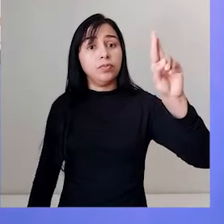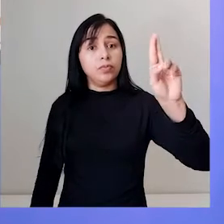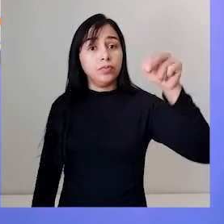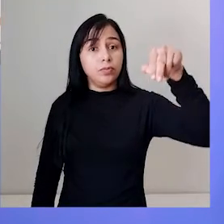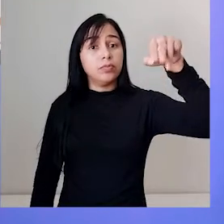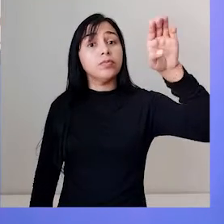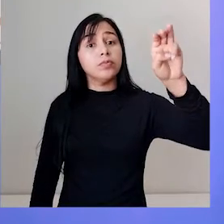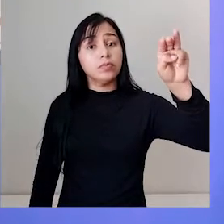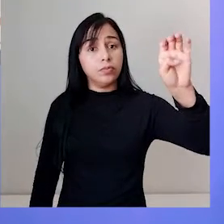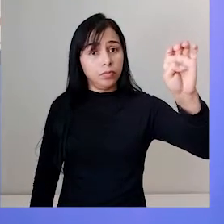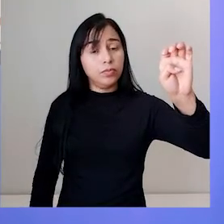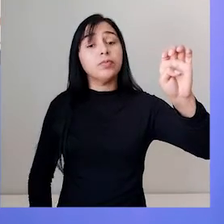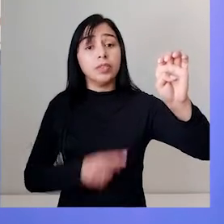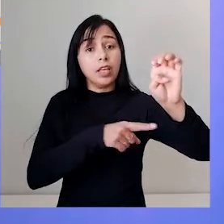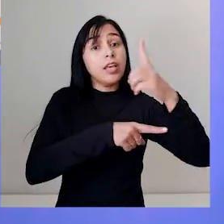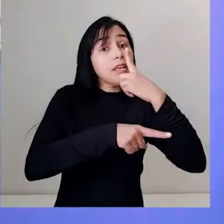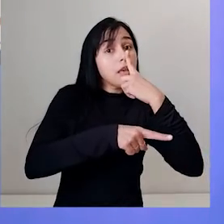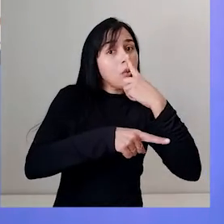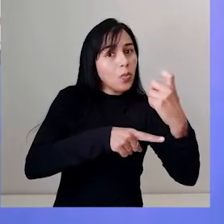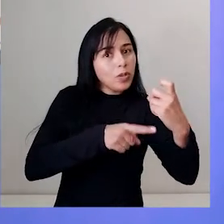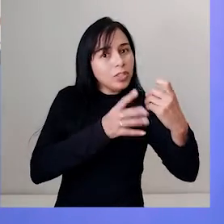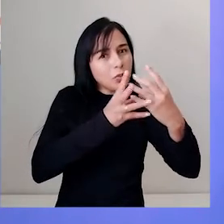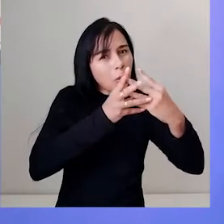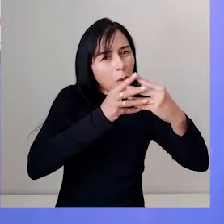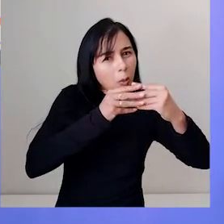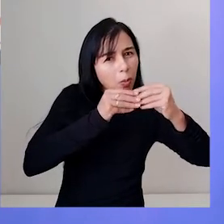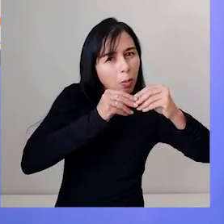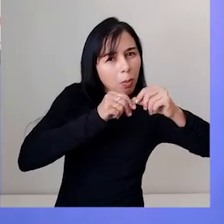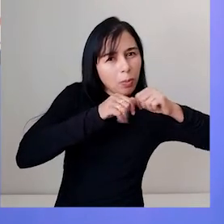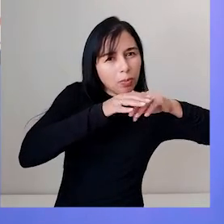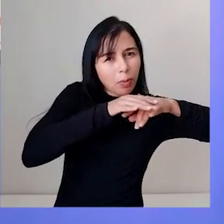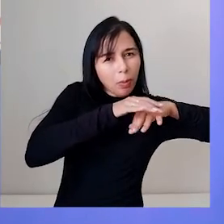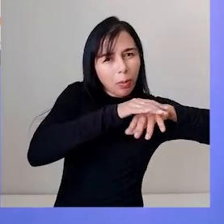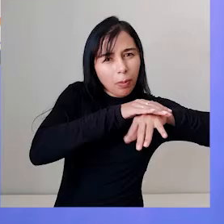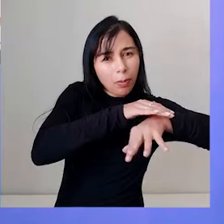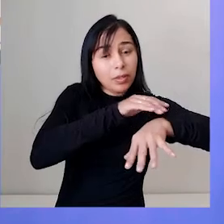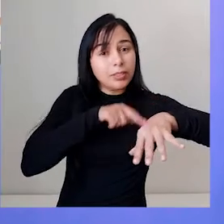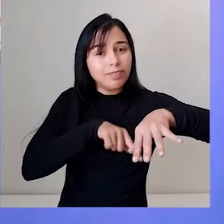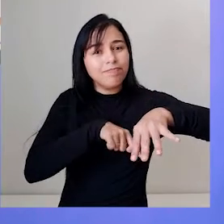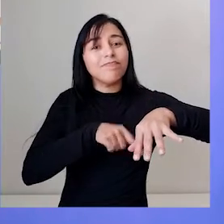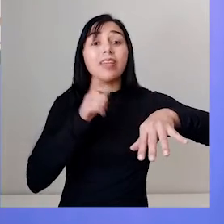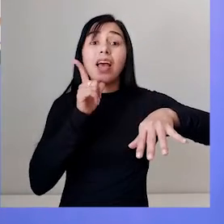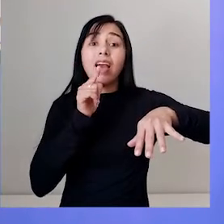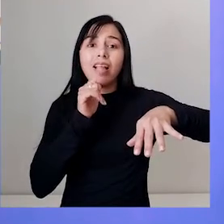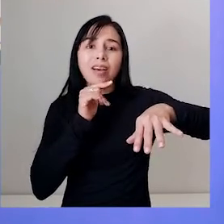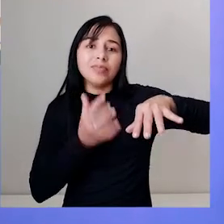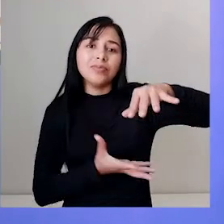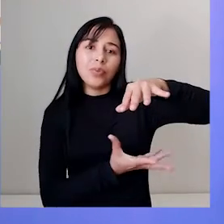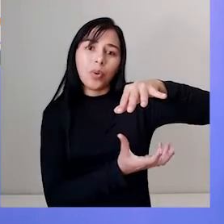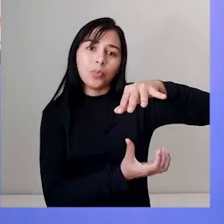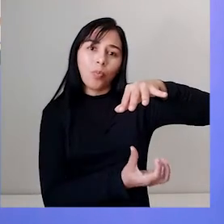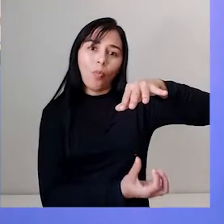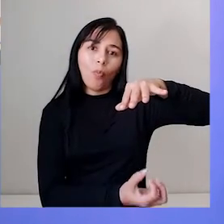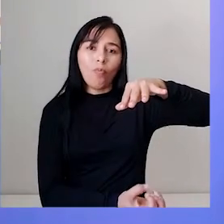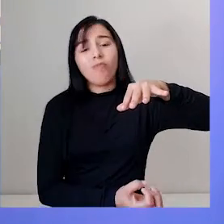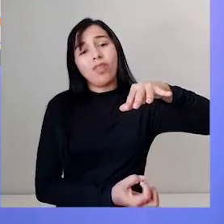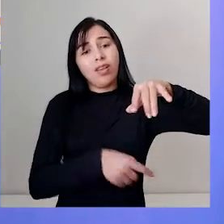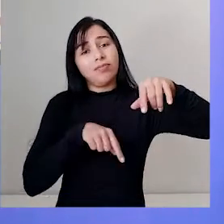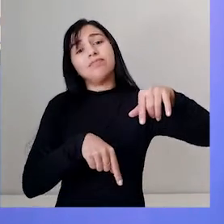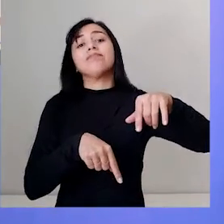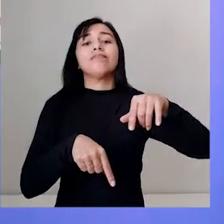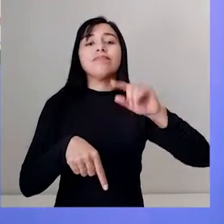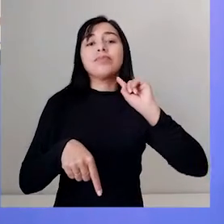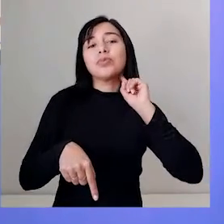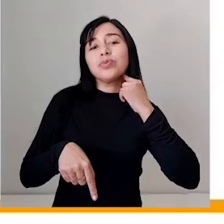pela decomposição do lixo orgânico, acaba caindo nos lençóis freáticos, contaminando as nossas